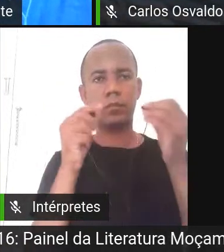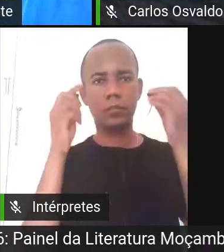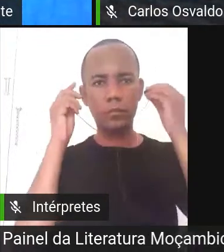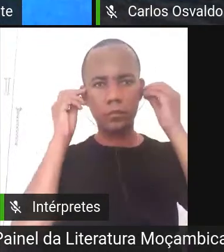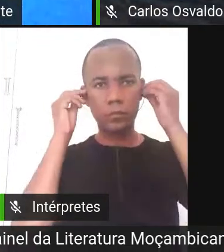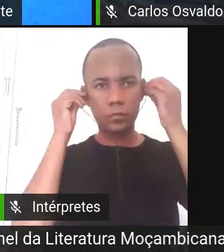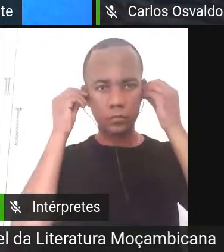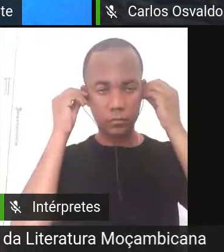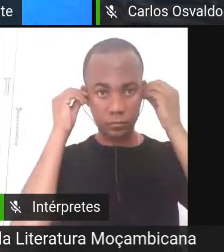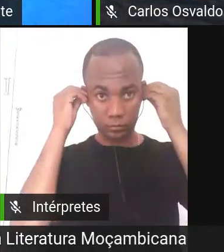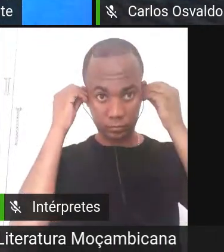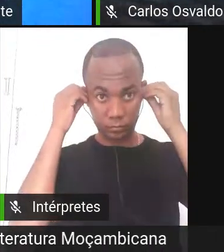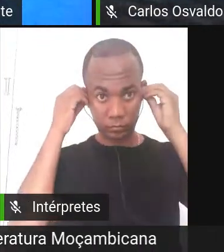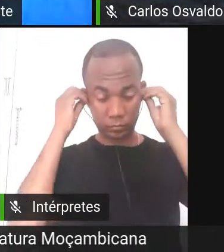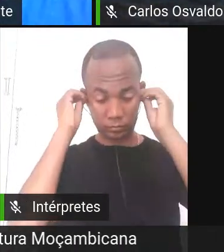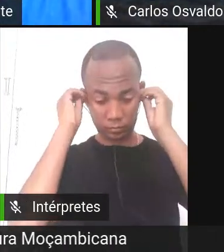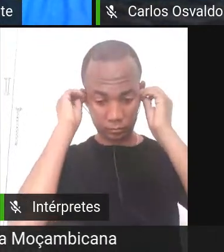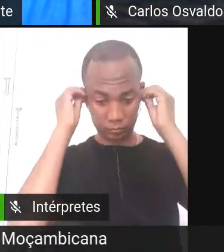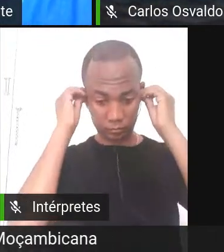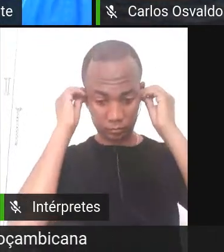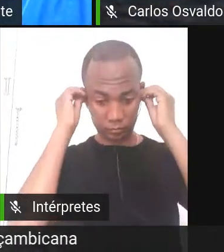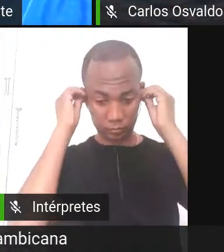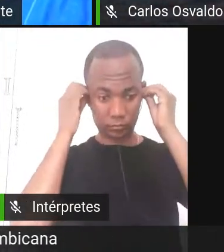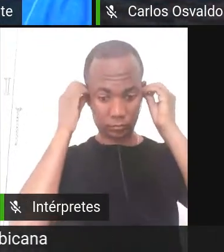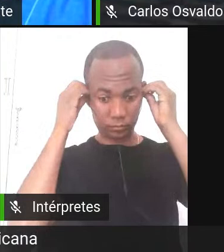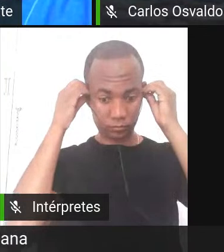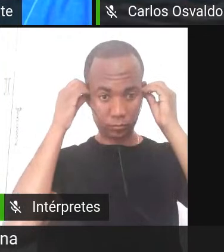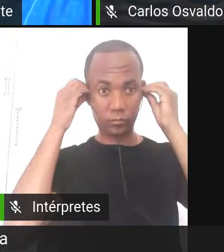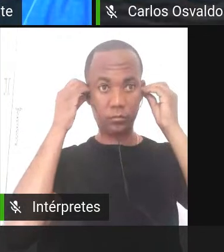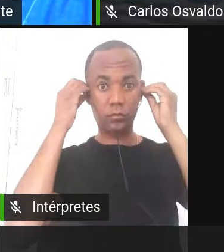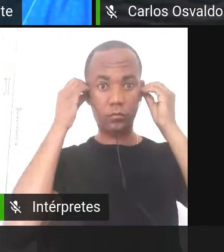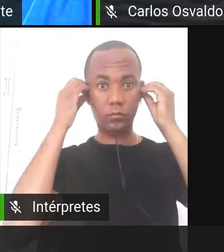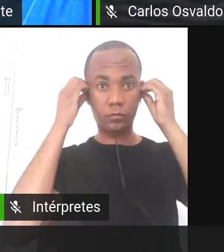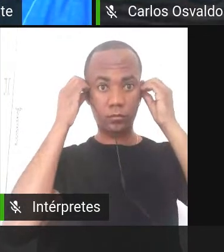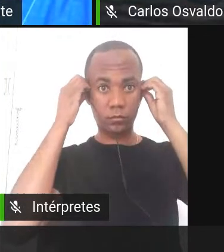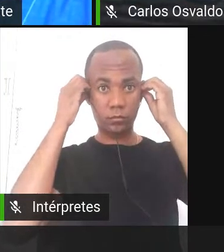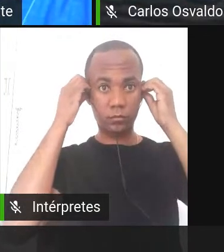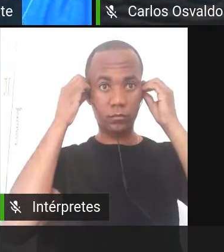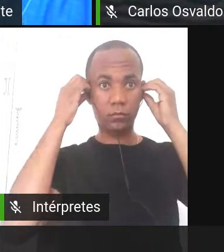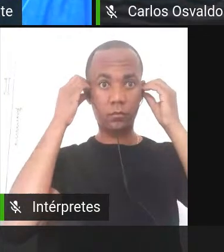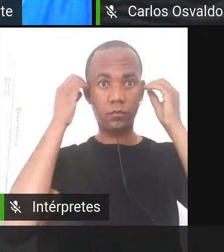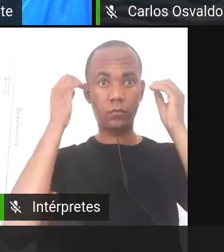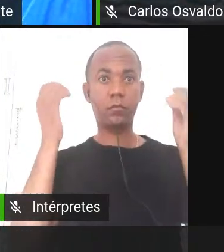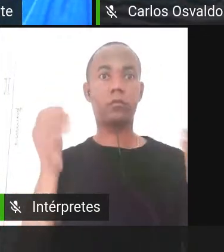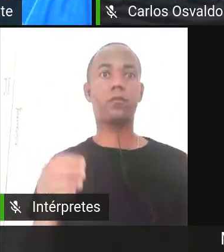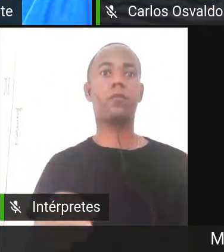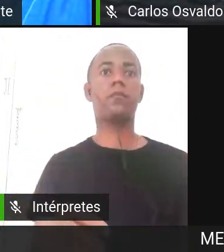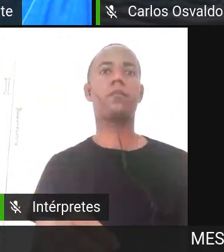tem os seus sinãos, porque também não se faz uma história da noite para o dia.